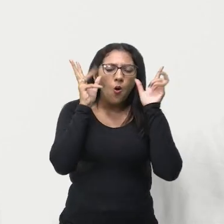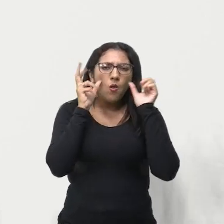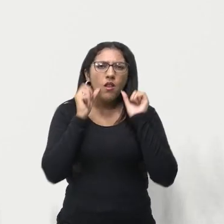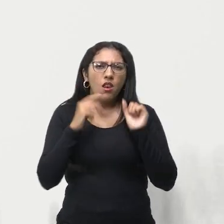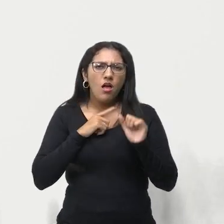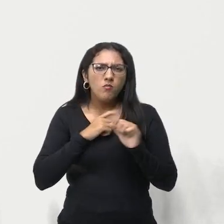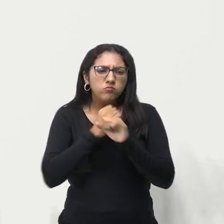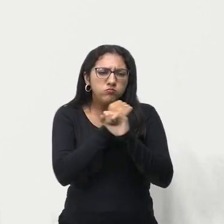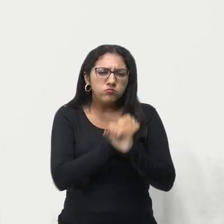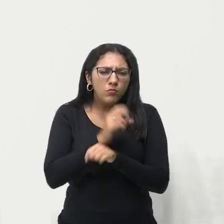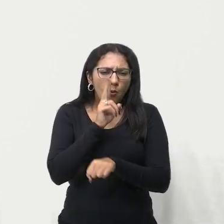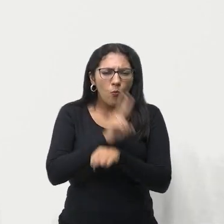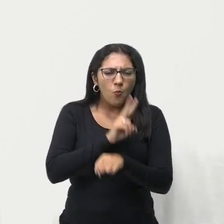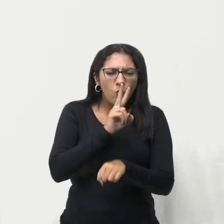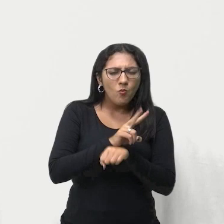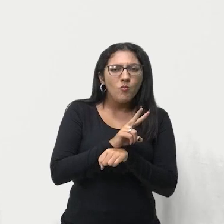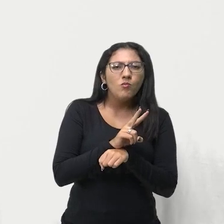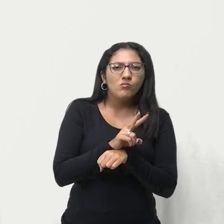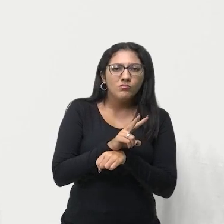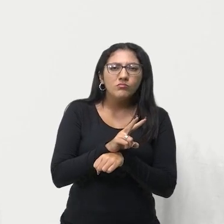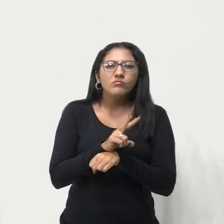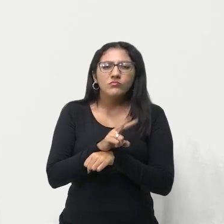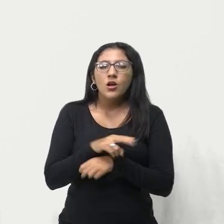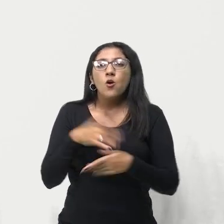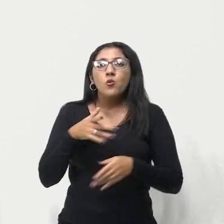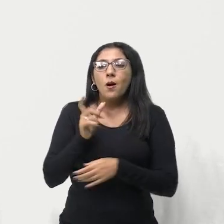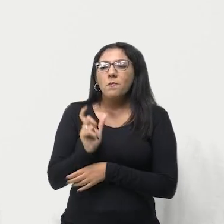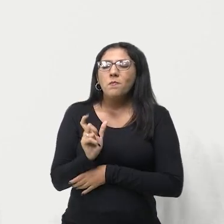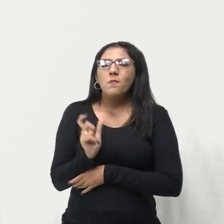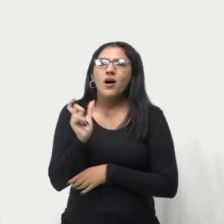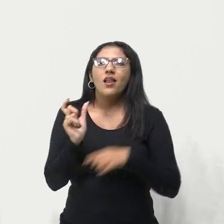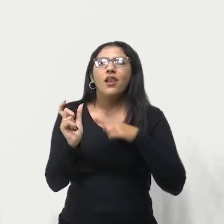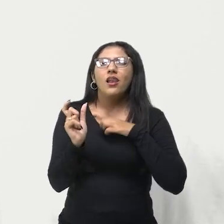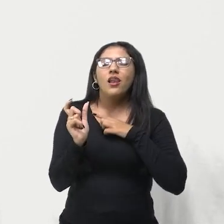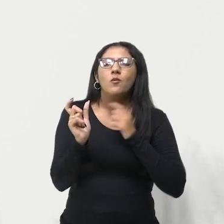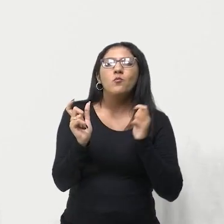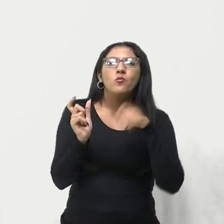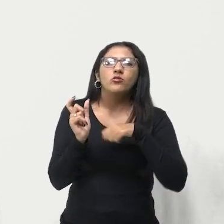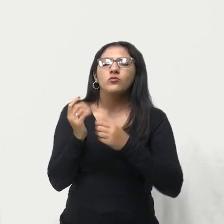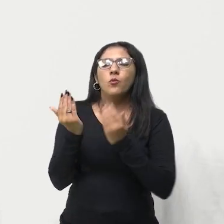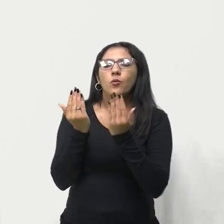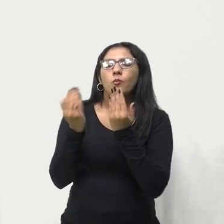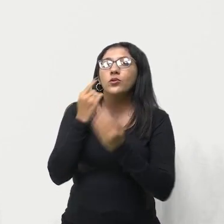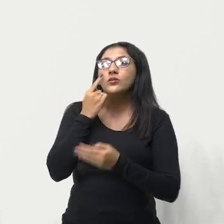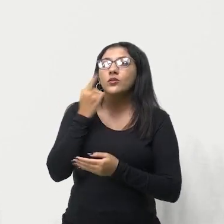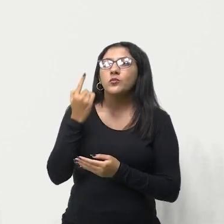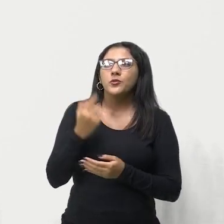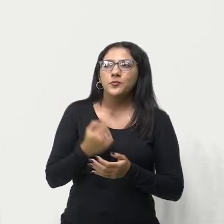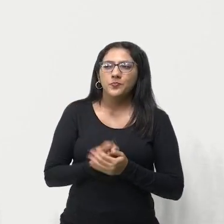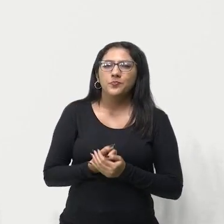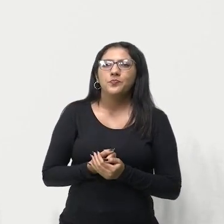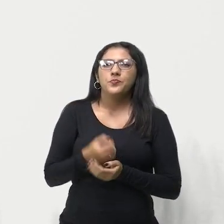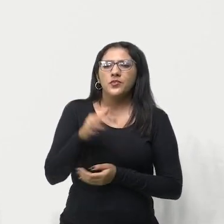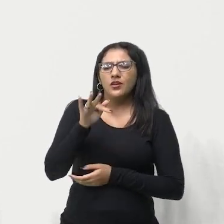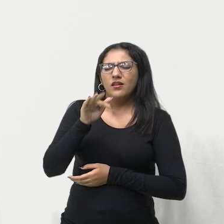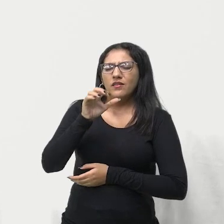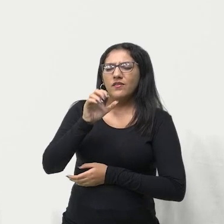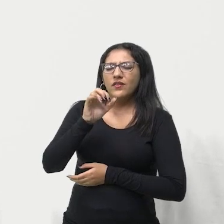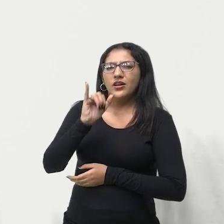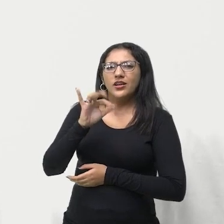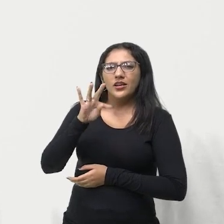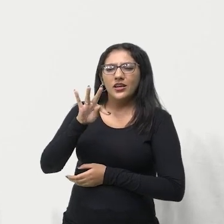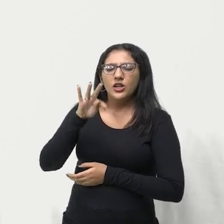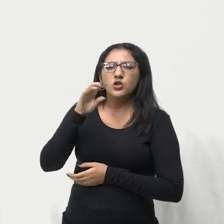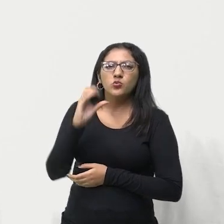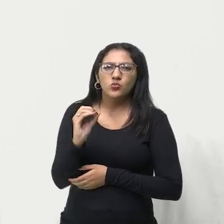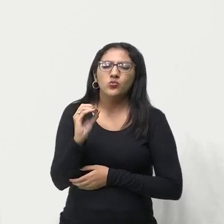a sua cria. E qual é a palavrinha que permitiu essa comparação? Feito, né?